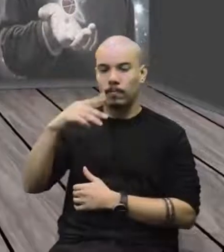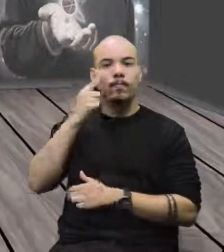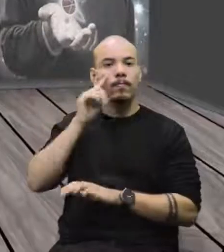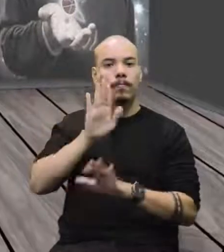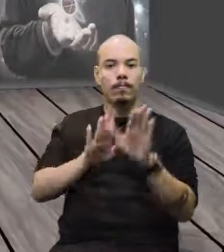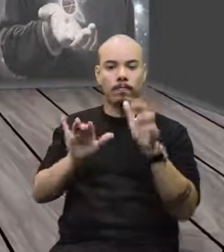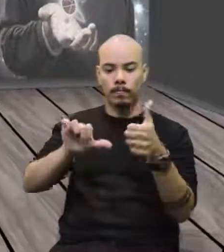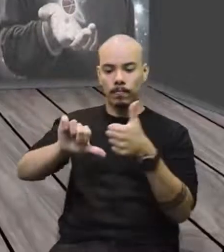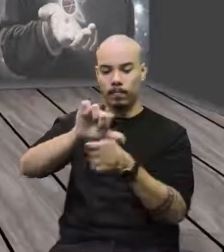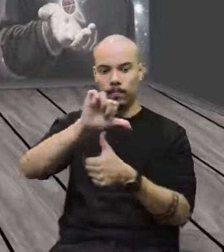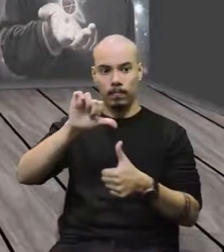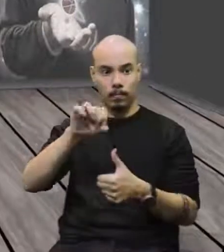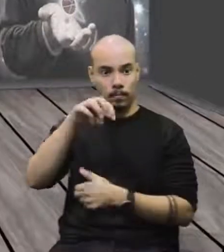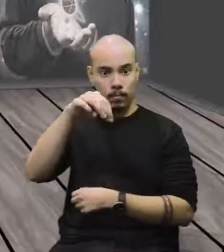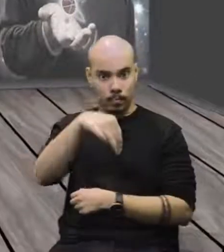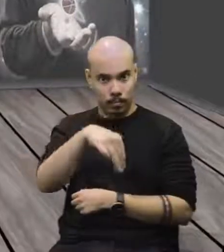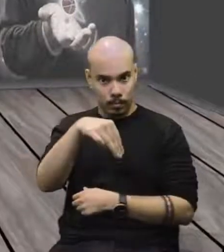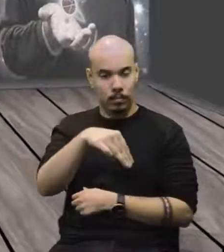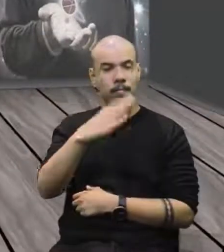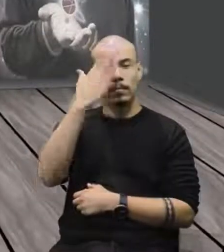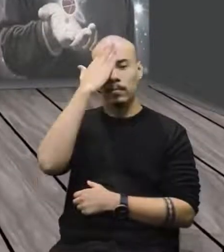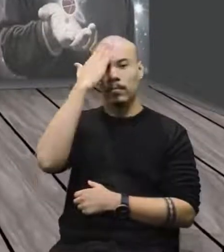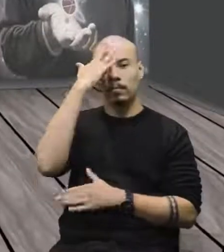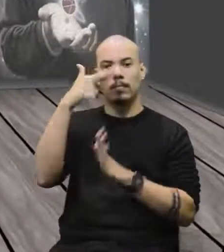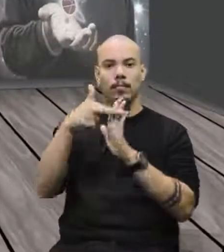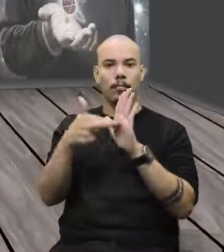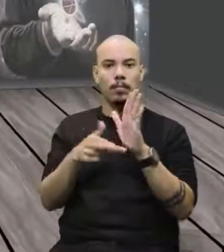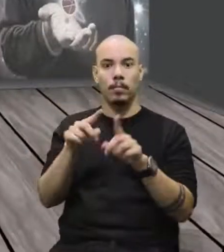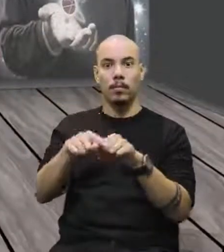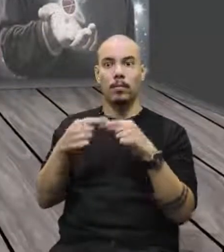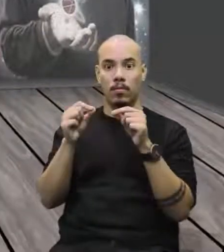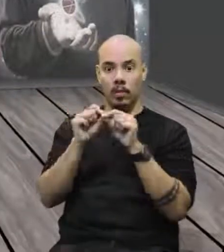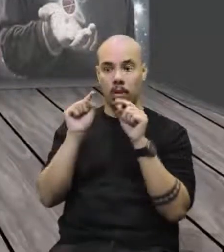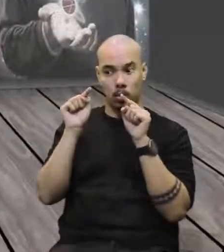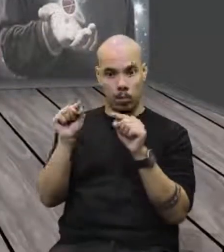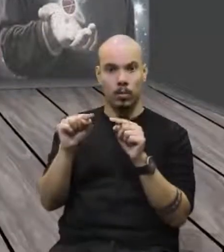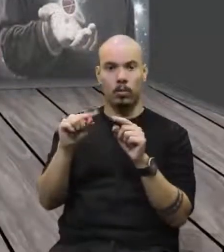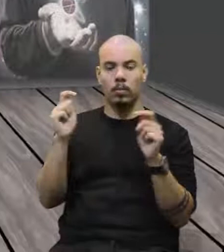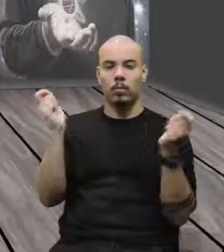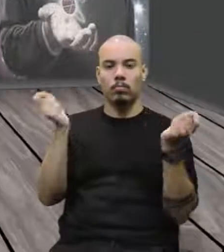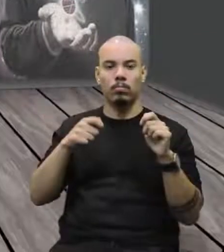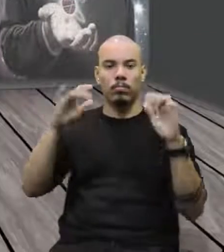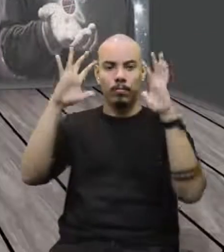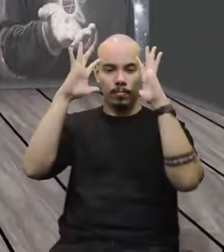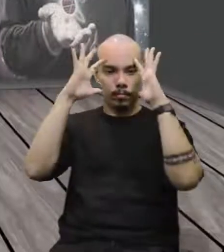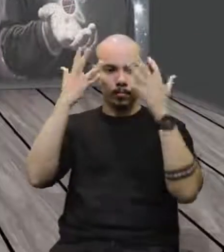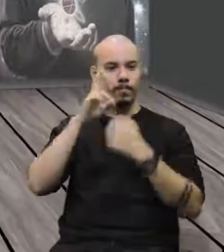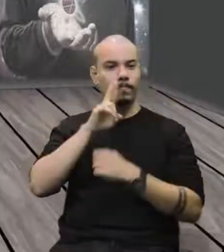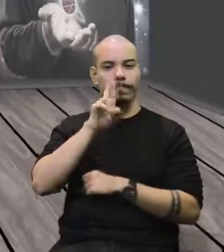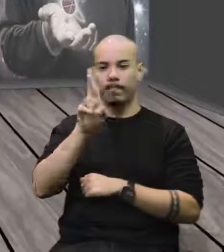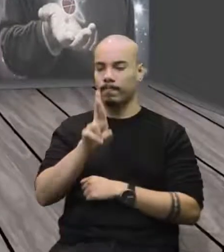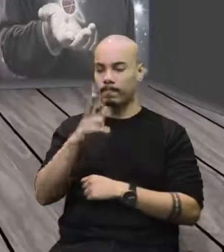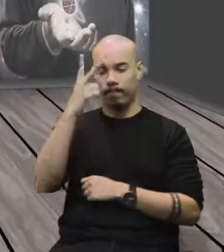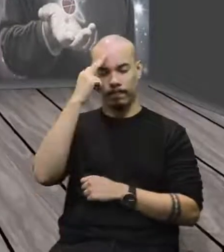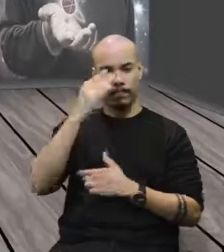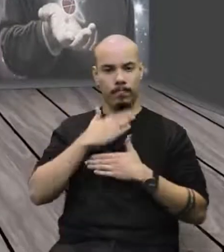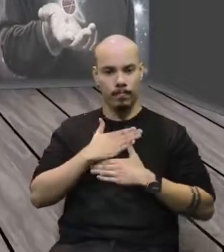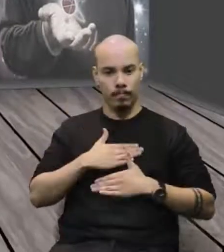transformar em metro, tá? Então, fazendo isso, você consegue resolver esse exercício de maneira bem